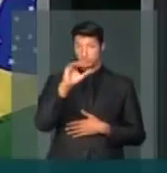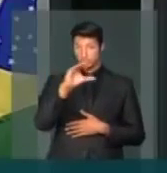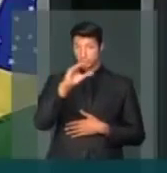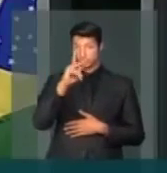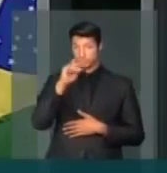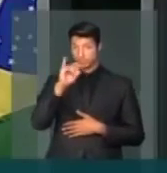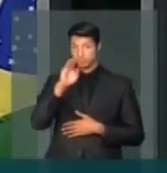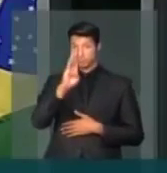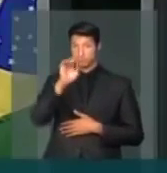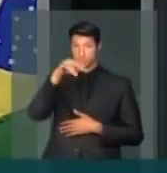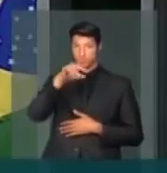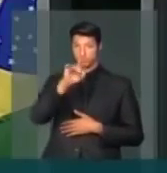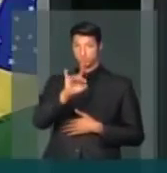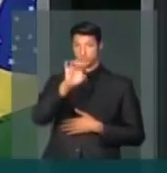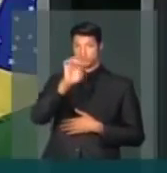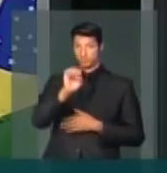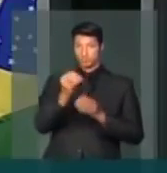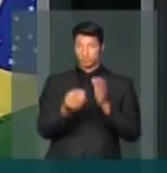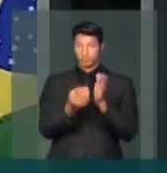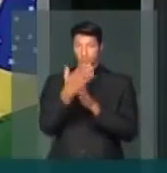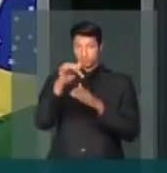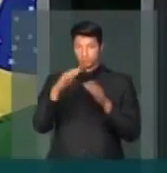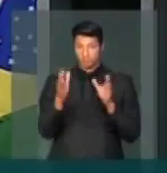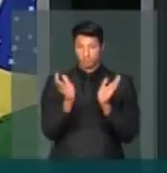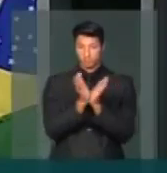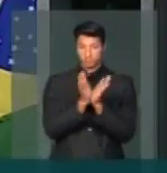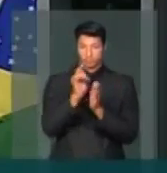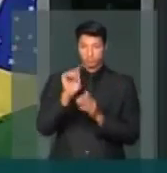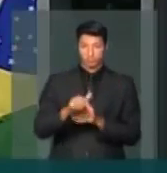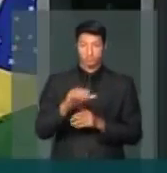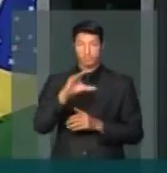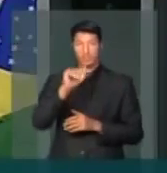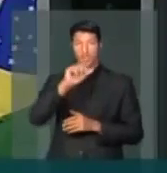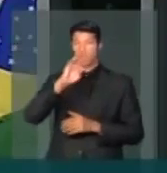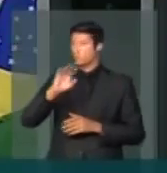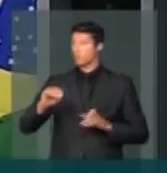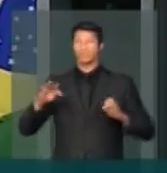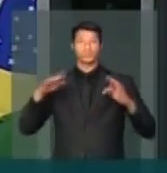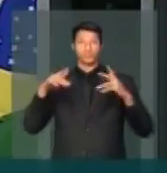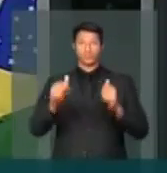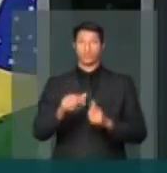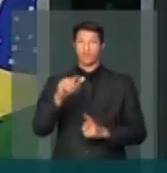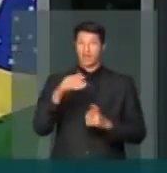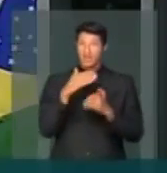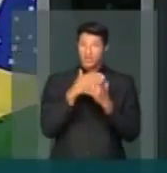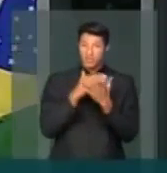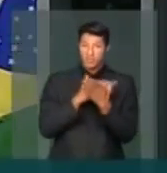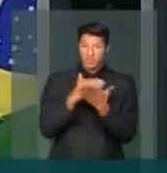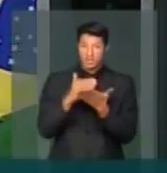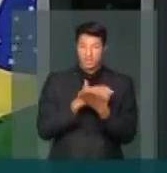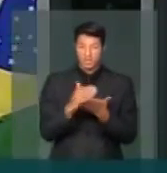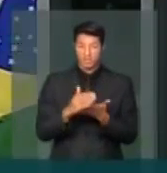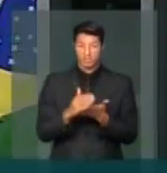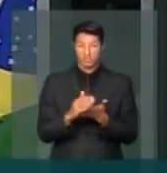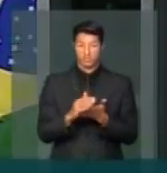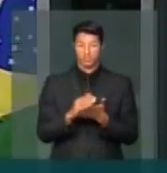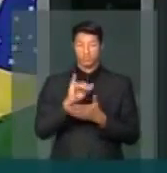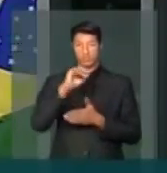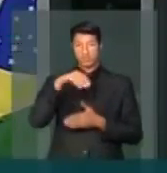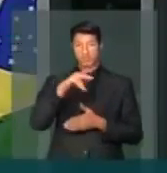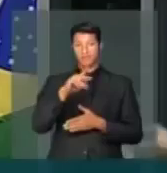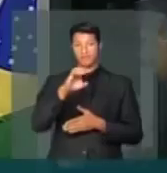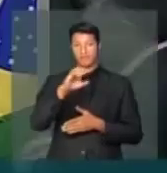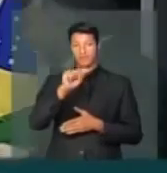CPI do BNDES for instalada nesta casa, é o caos total. É o início do impeachment